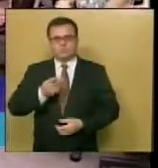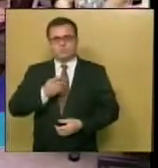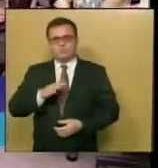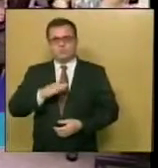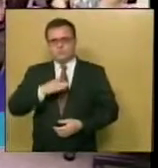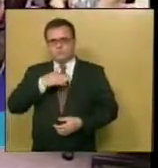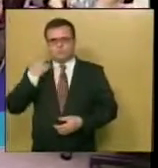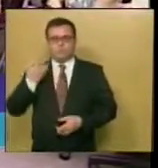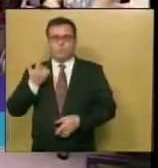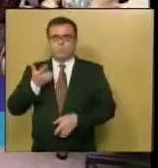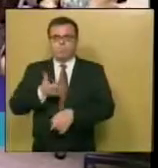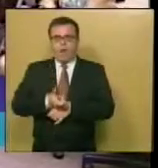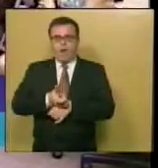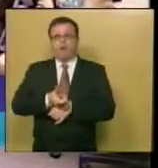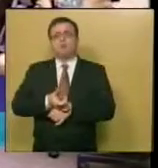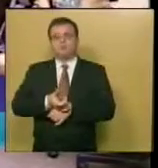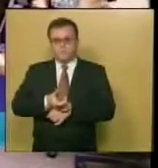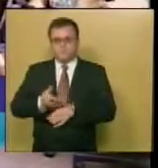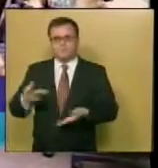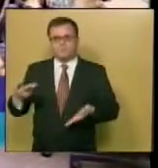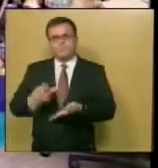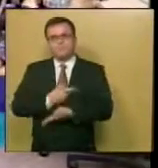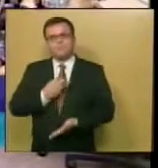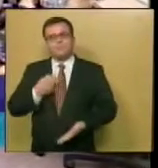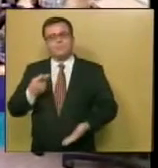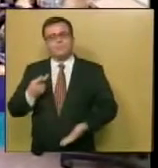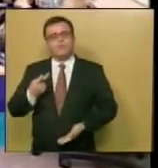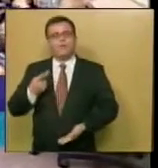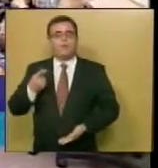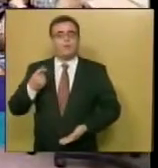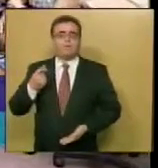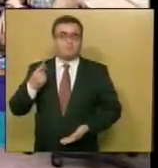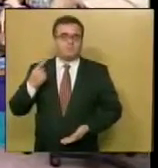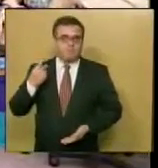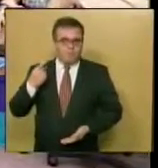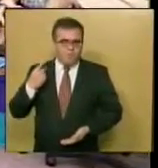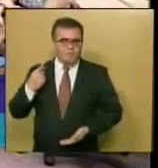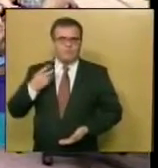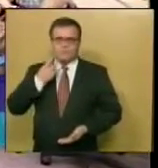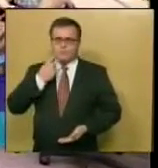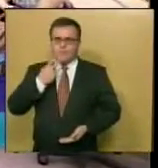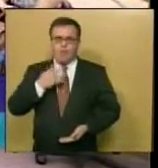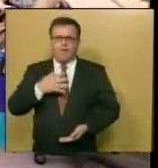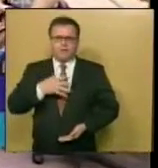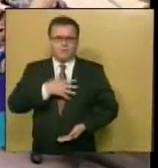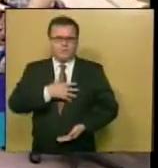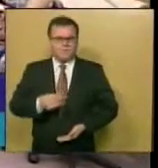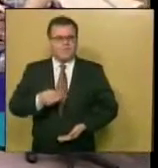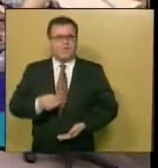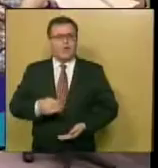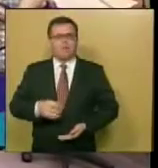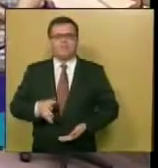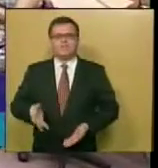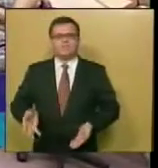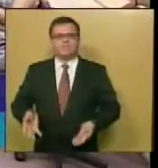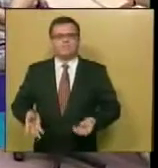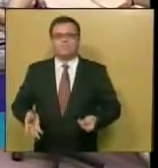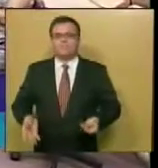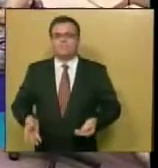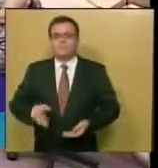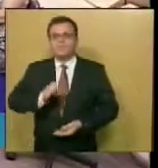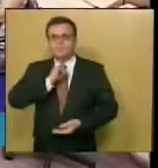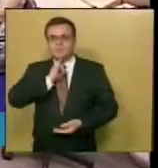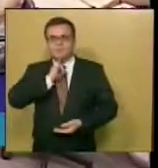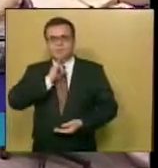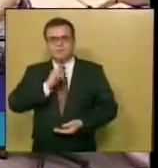uma tragédia que deixou o estado de Sergipe enlutado e órfão, a população de Itabaiana, que assistiu